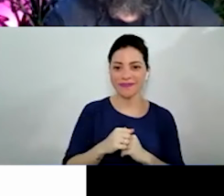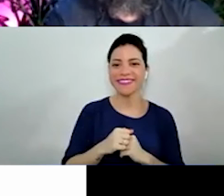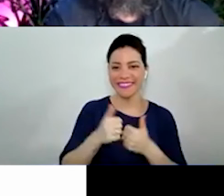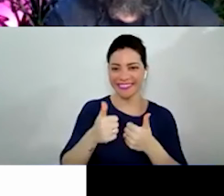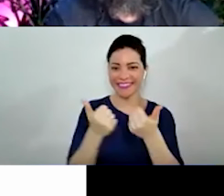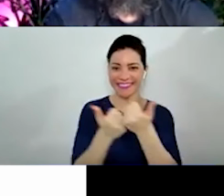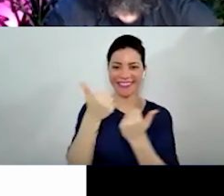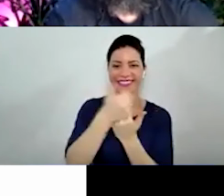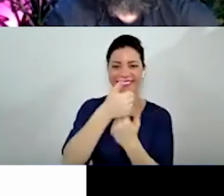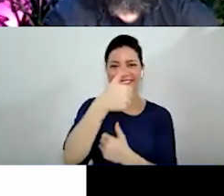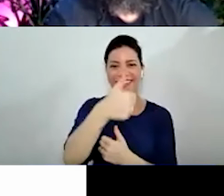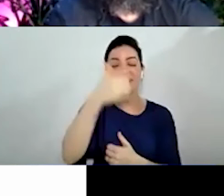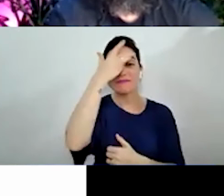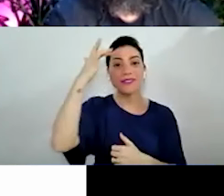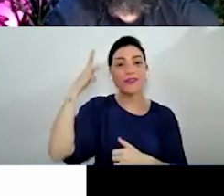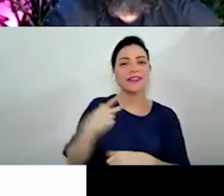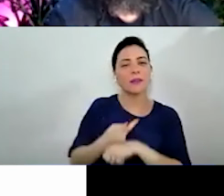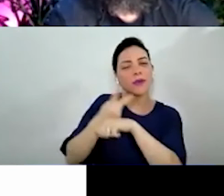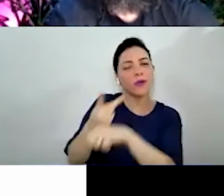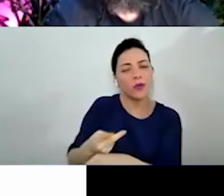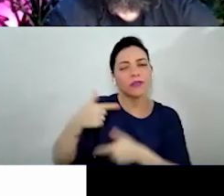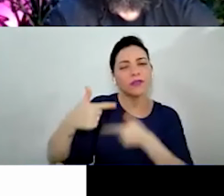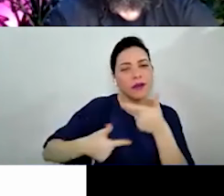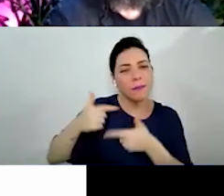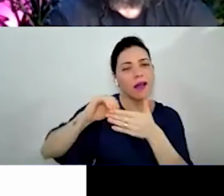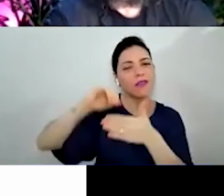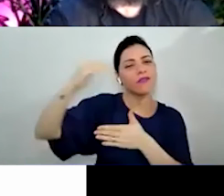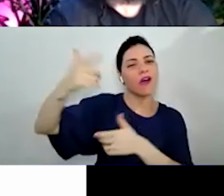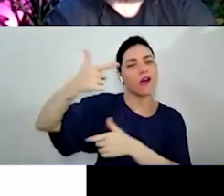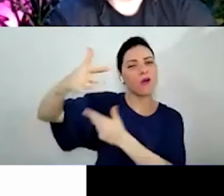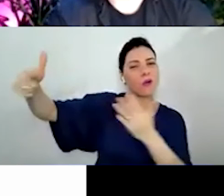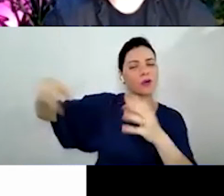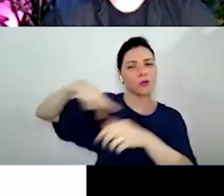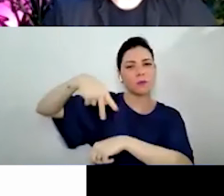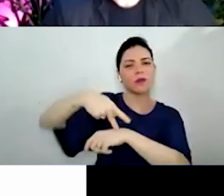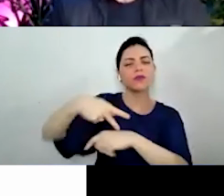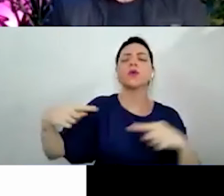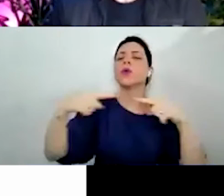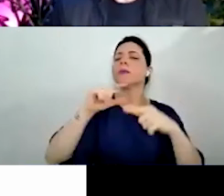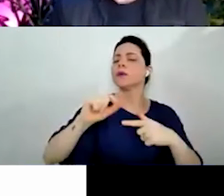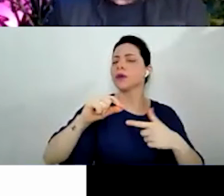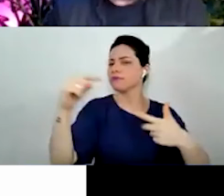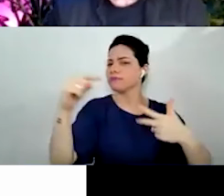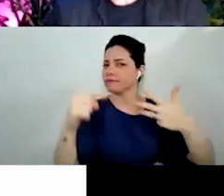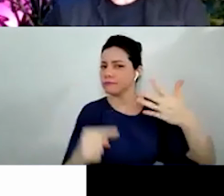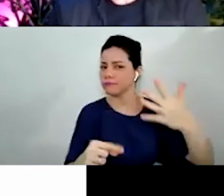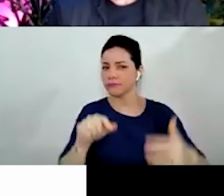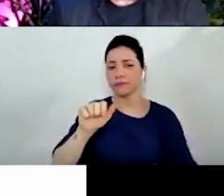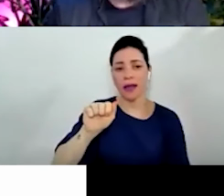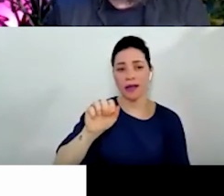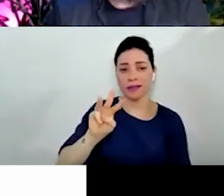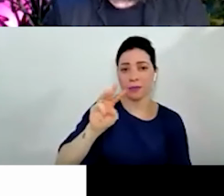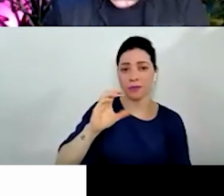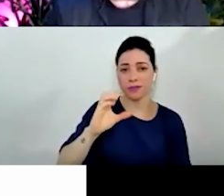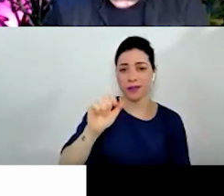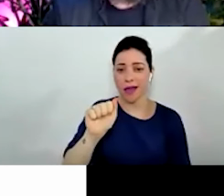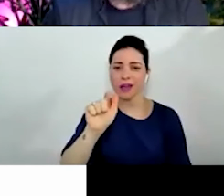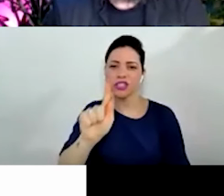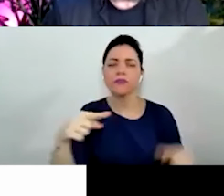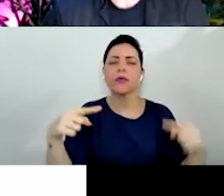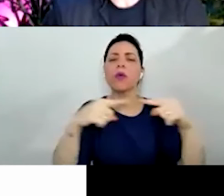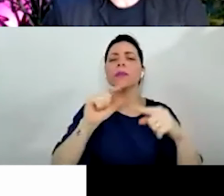pessoa saber falar o seu nome isso tem a ver inclusive com um dos critérios da w se ajeita você tá já dá para ser a